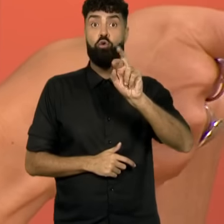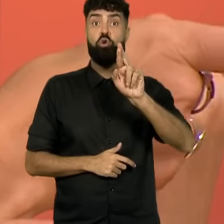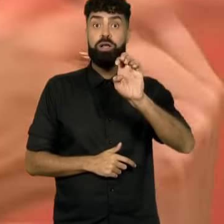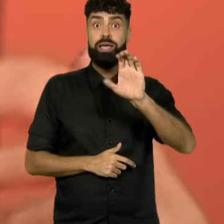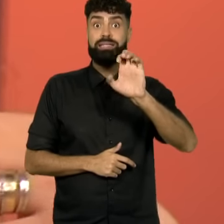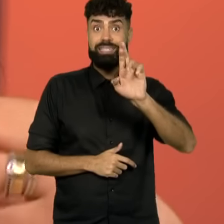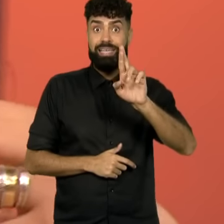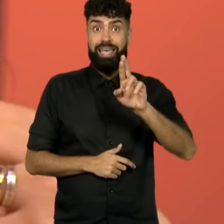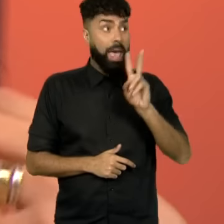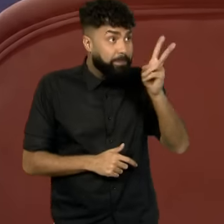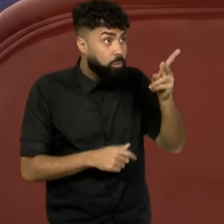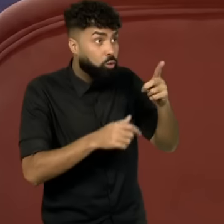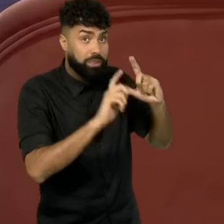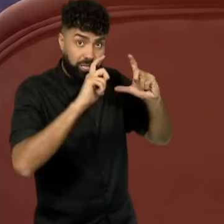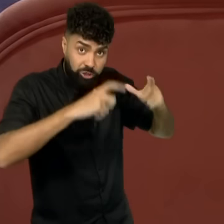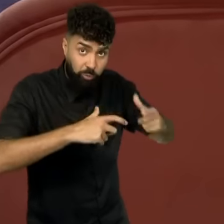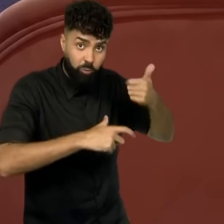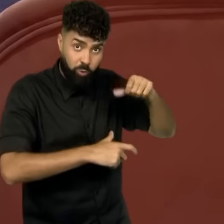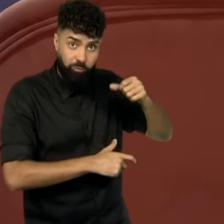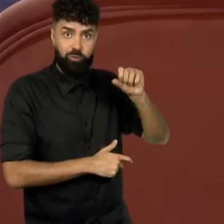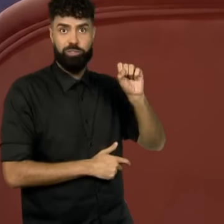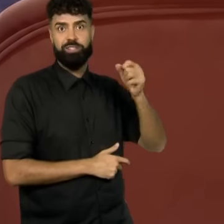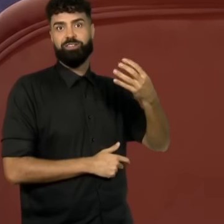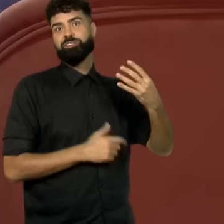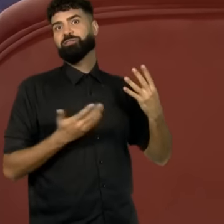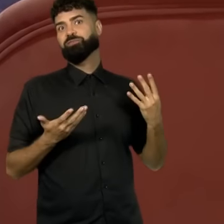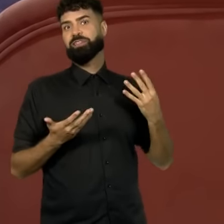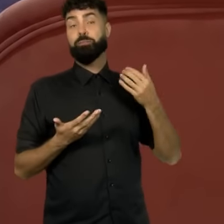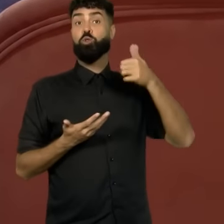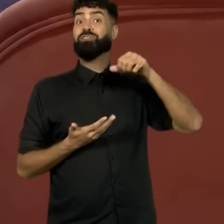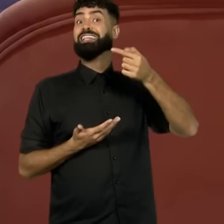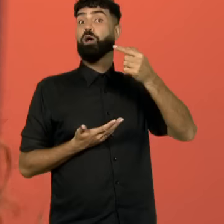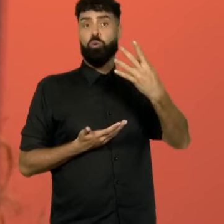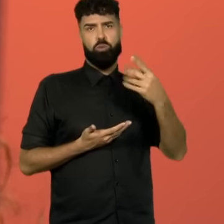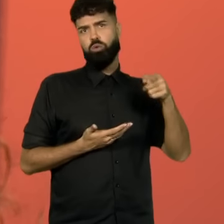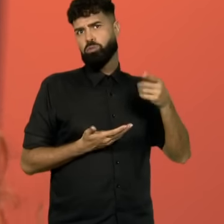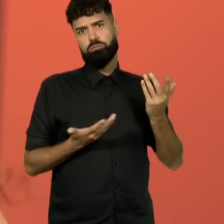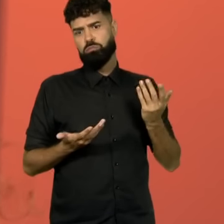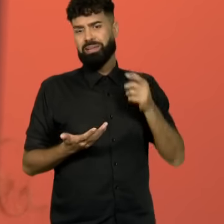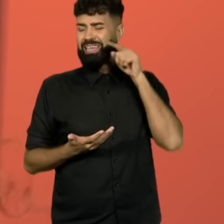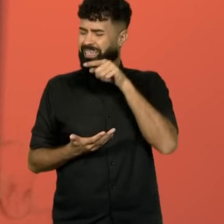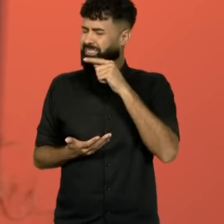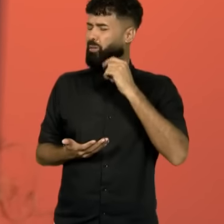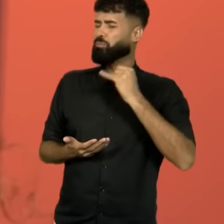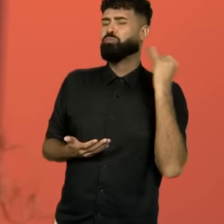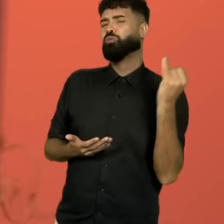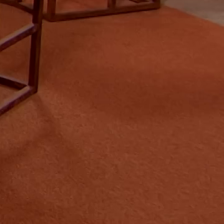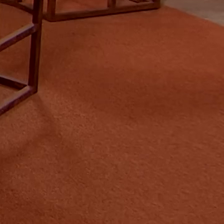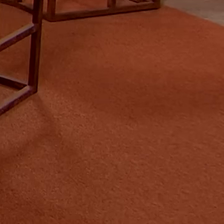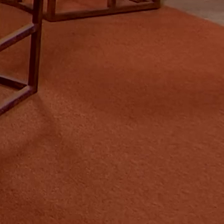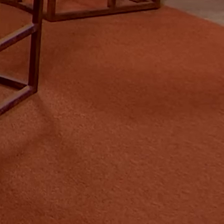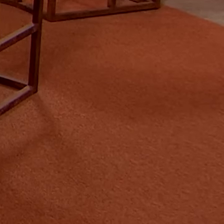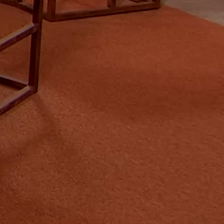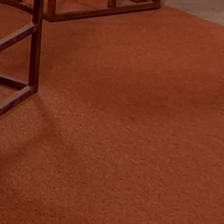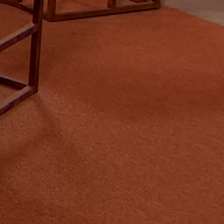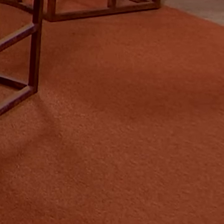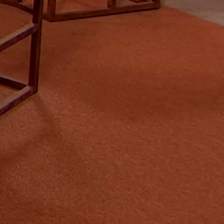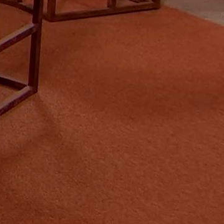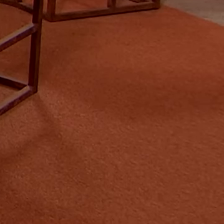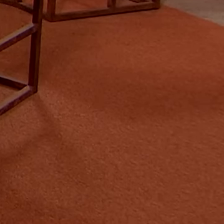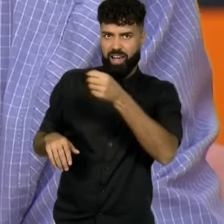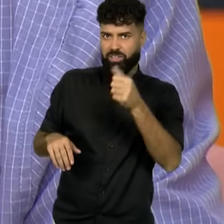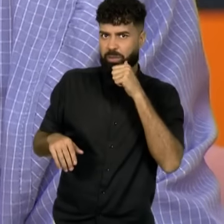Clara mesmo disco. Claro, foi a mulher que gravou Dona Ivone Lara. Isso. Então, eu acho que isso é muito importante. Com certeza. Mas eu levava ela muito